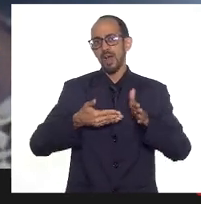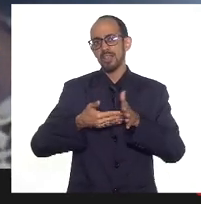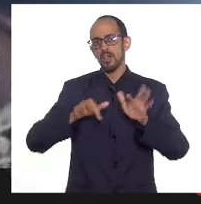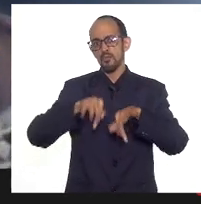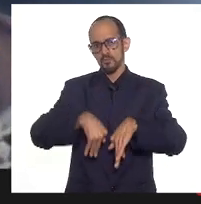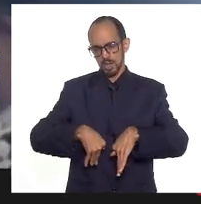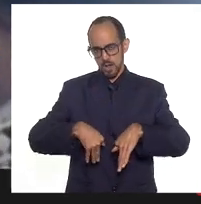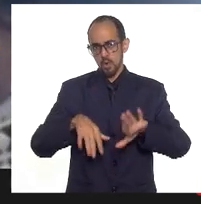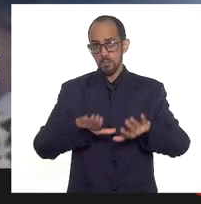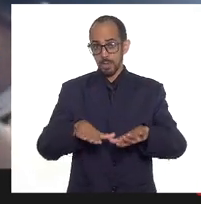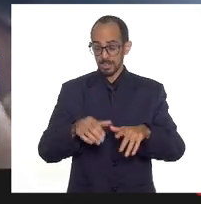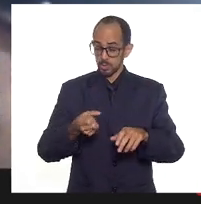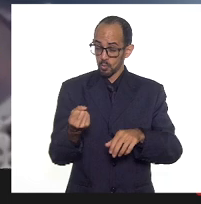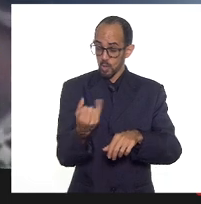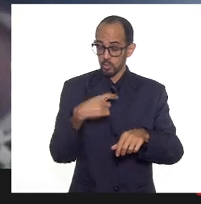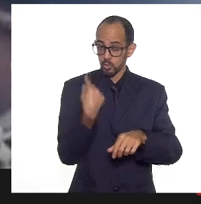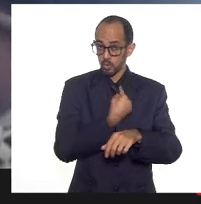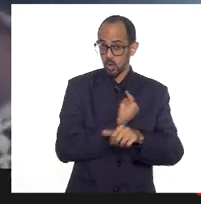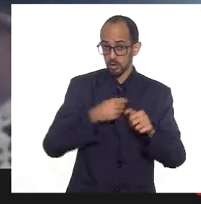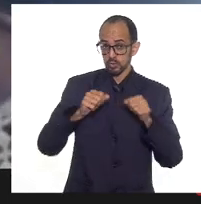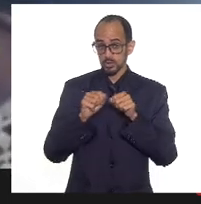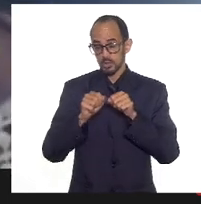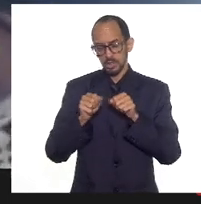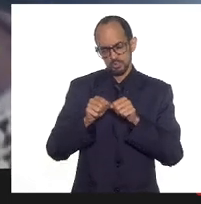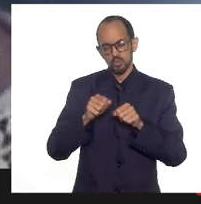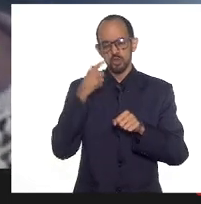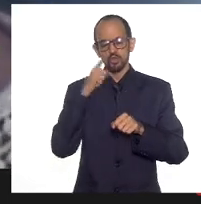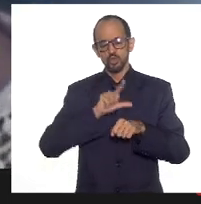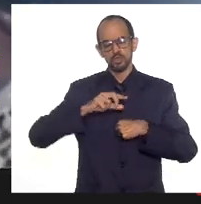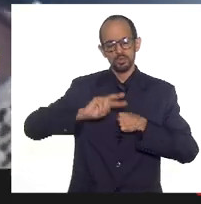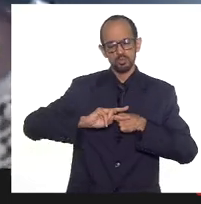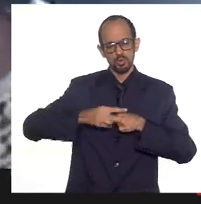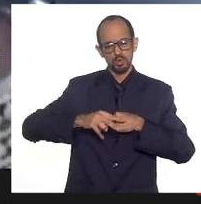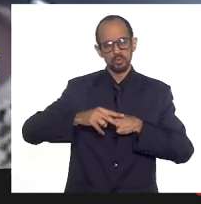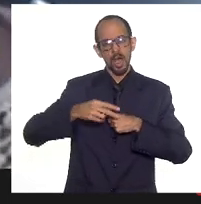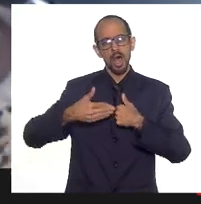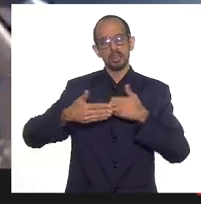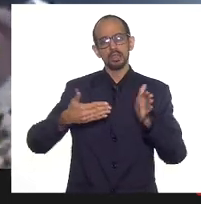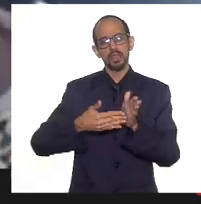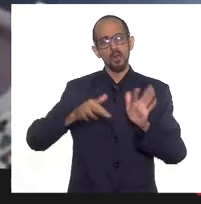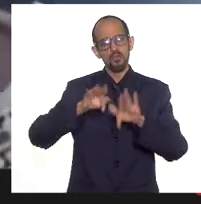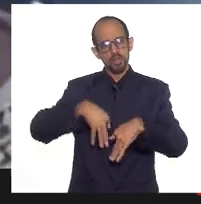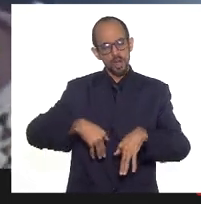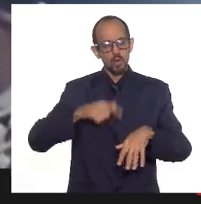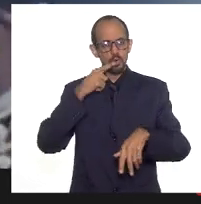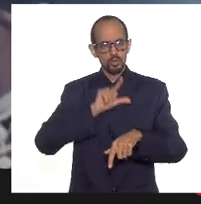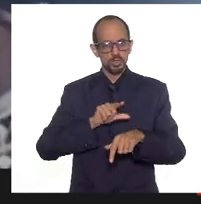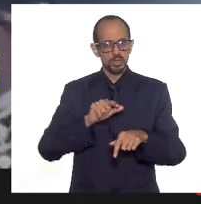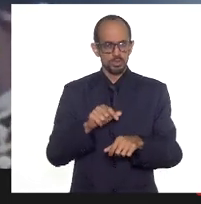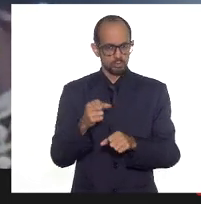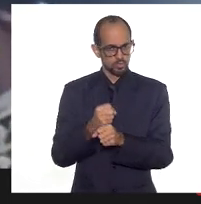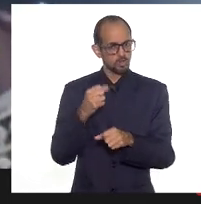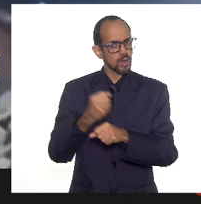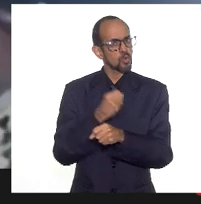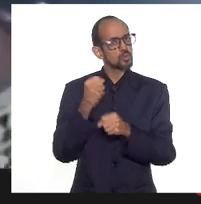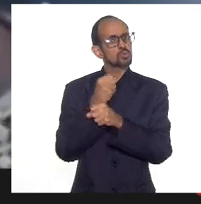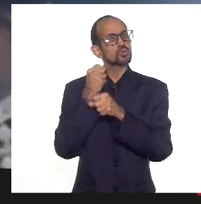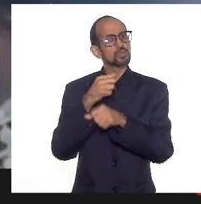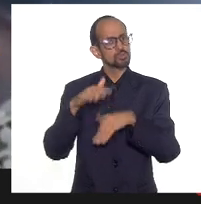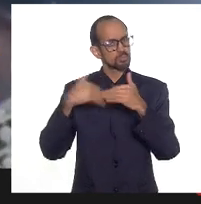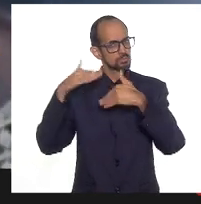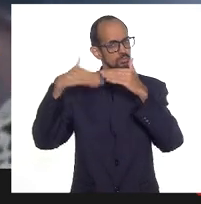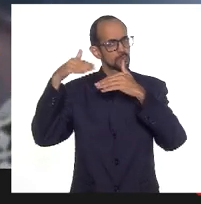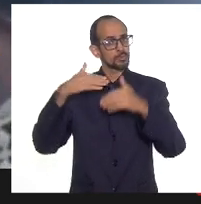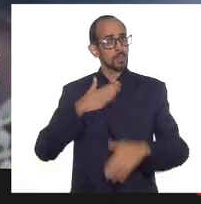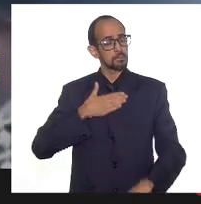interação foi muito profícua e produziu efeitos concretos, né? continuando ainda falando sobre a minha experiência,